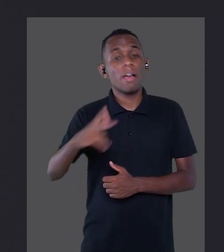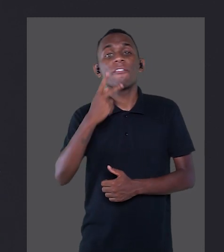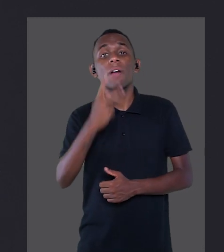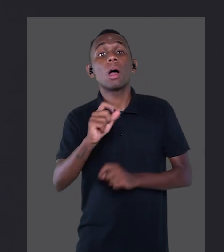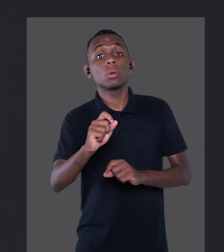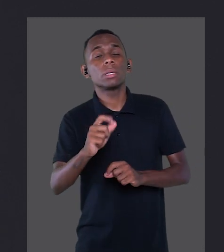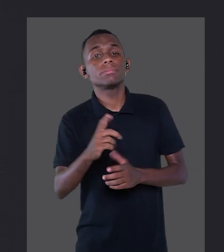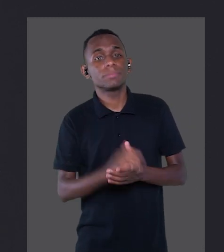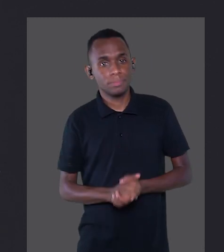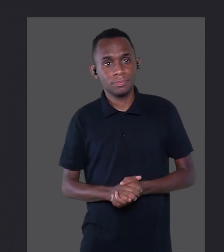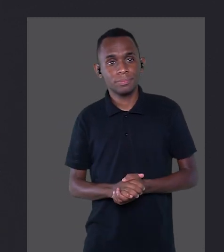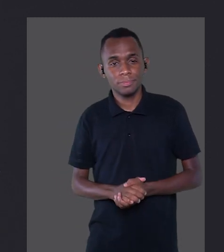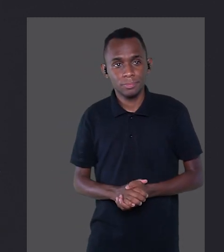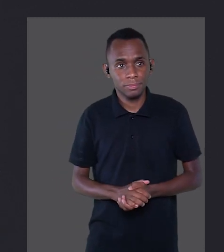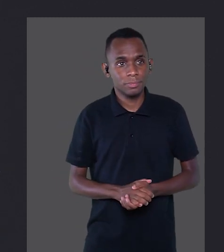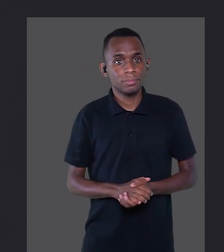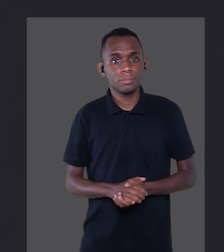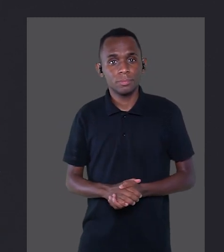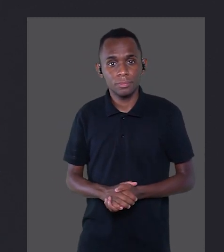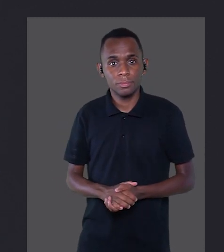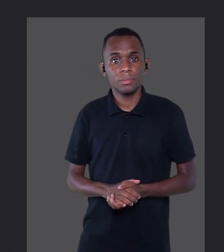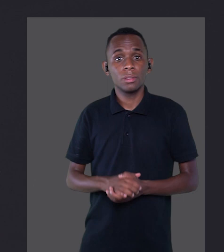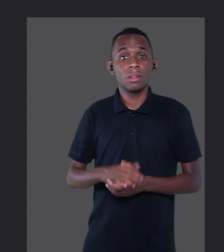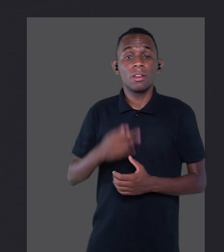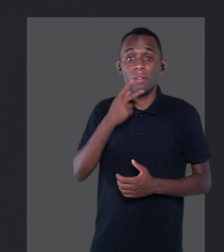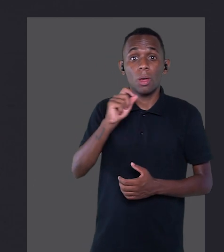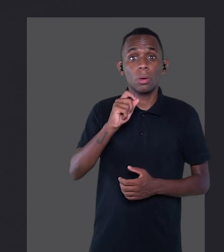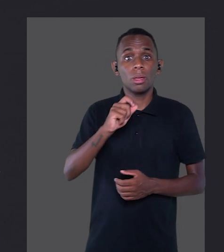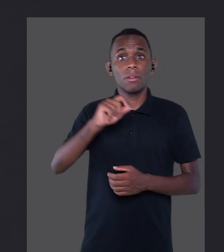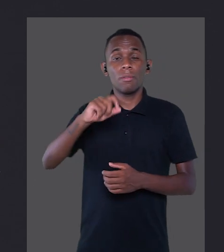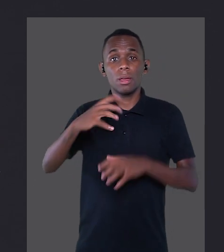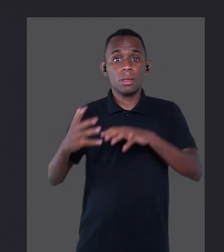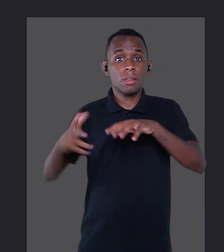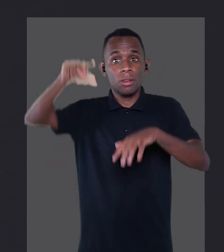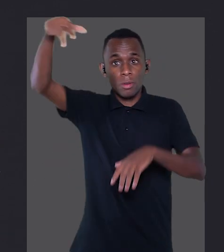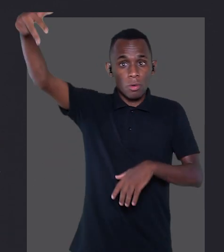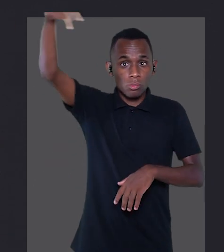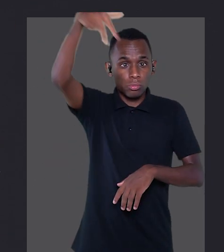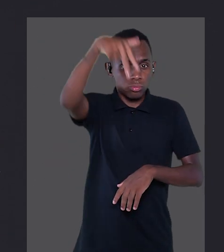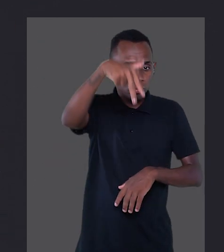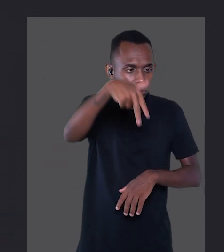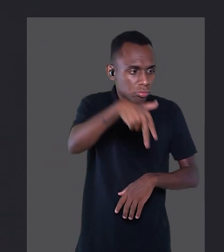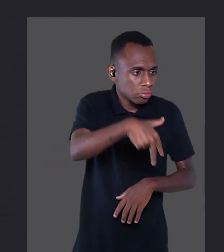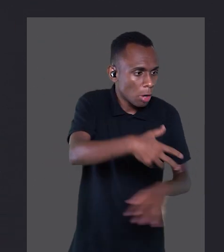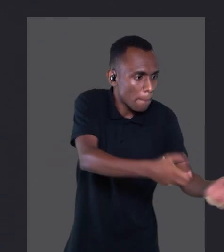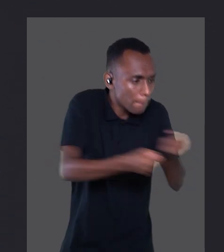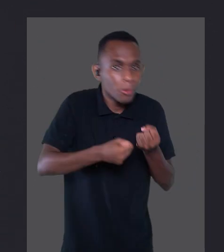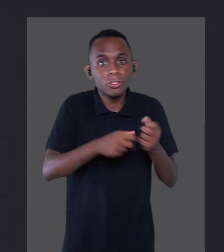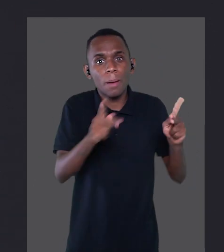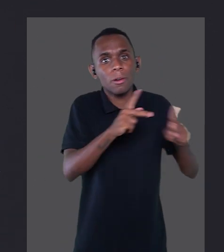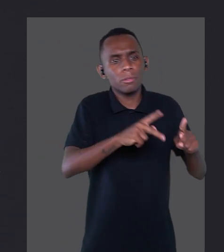descer ao mundo de novo para puxar o pé da professora e fazê-la desistir desse projeto